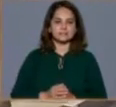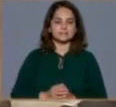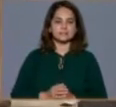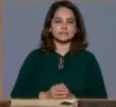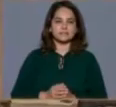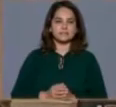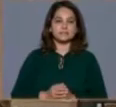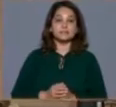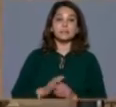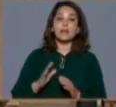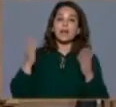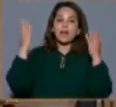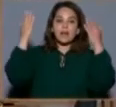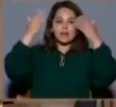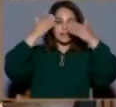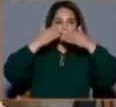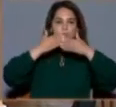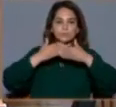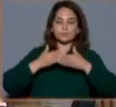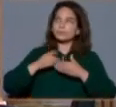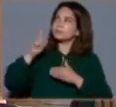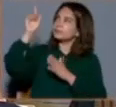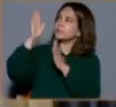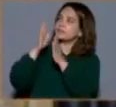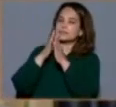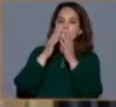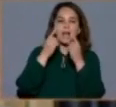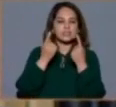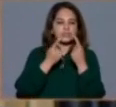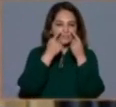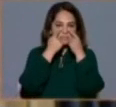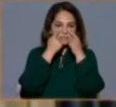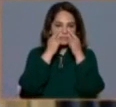Ao cair da noite vêm as